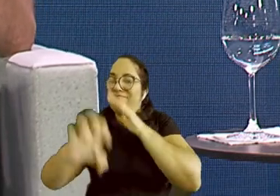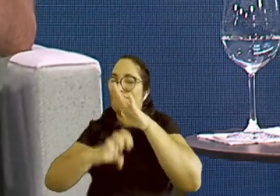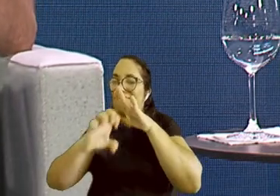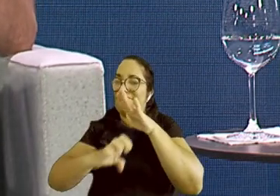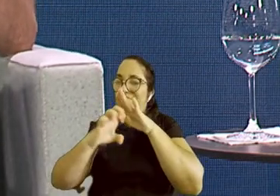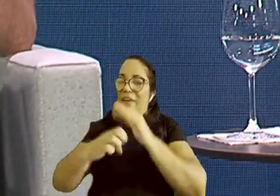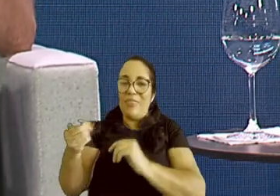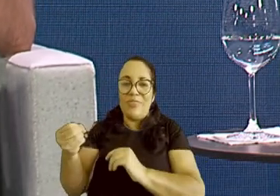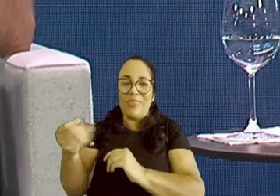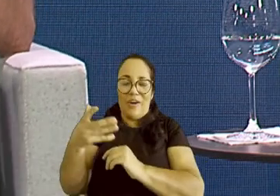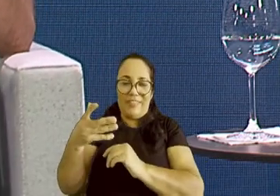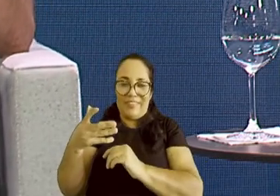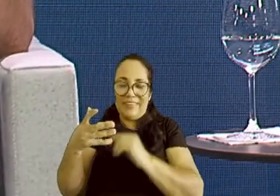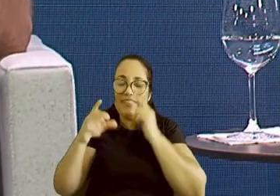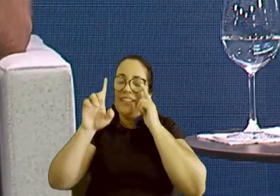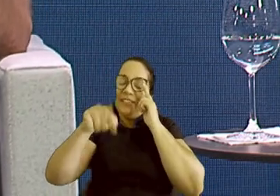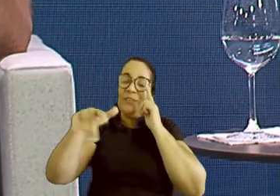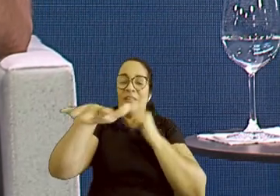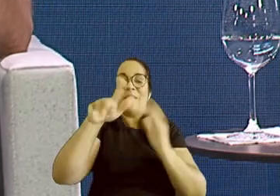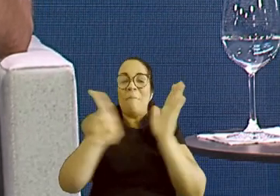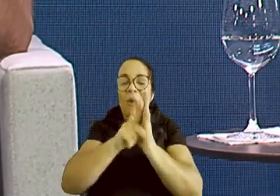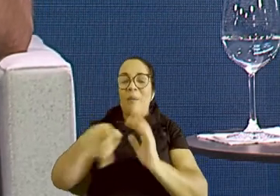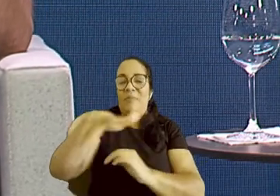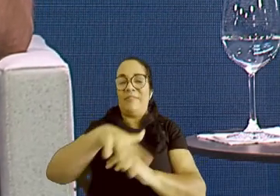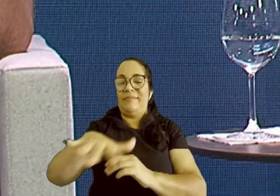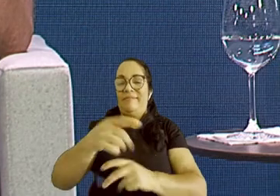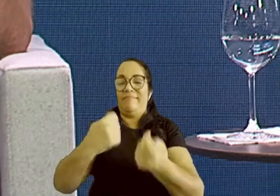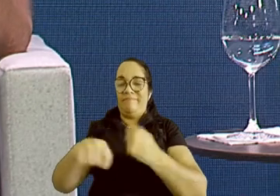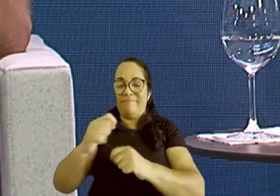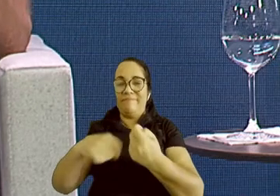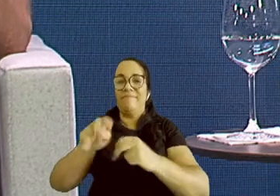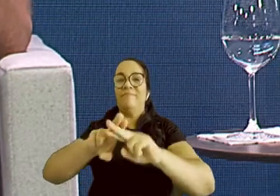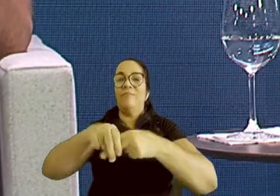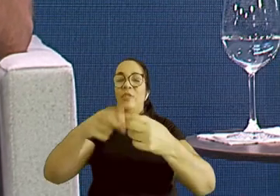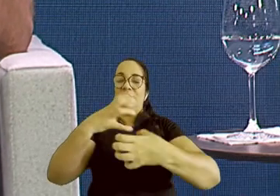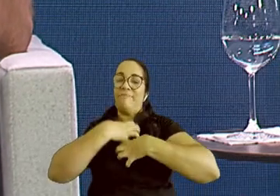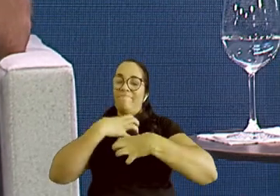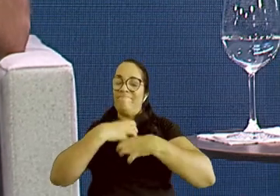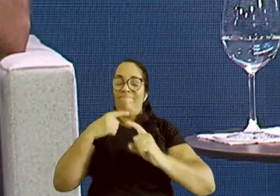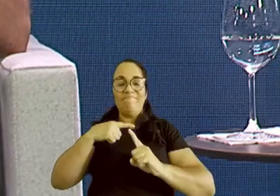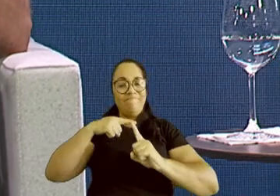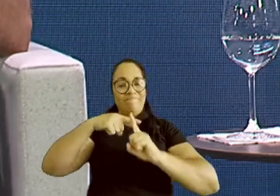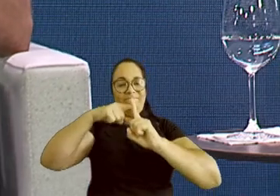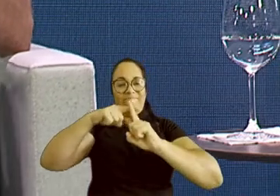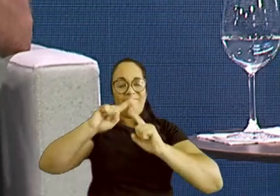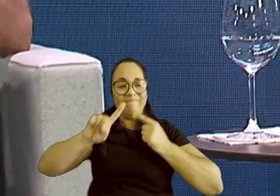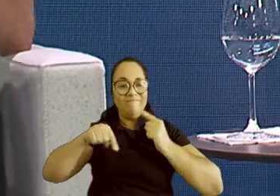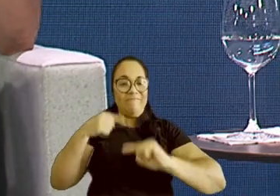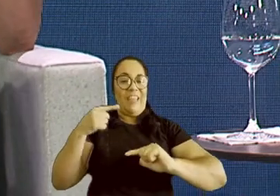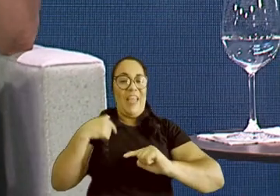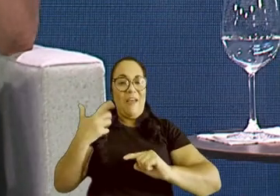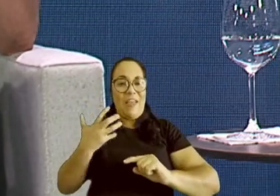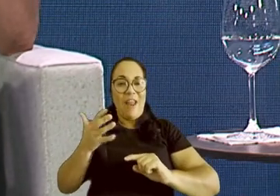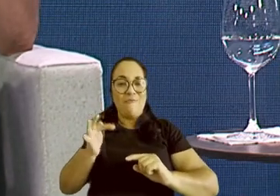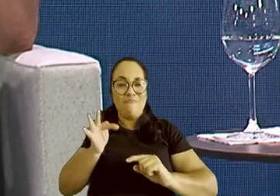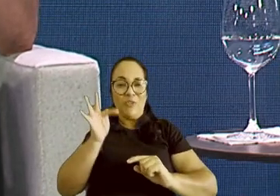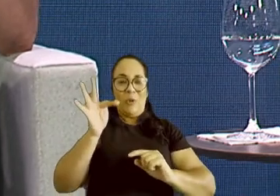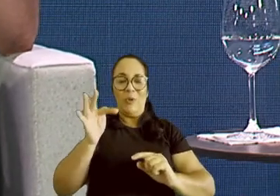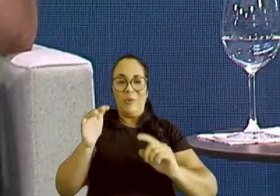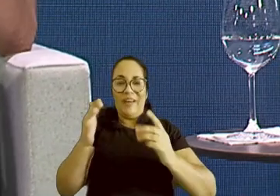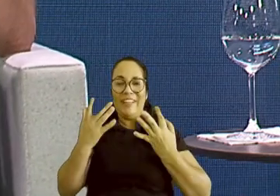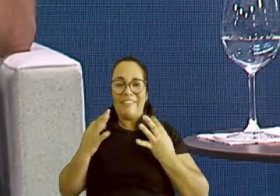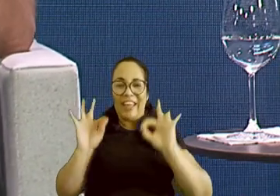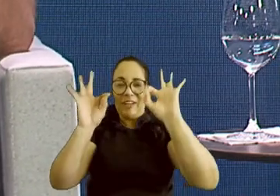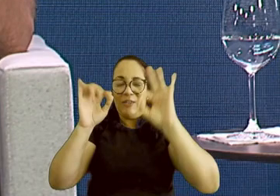assim então eu diria que eu tô mais otimista agora para o futuro de Tecnologia do Brasil do que eu tava há quatro cinco anos